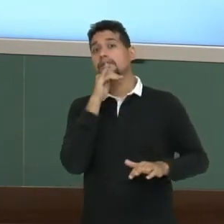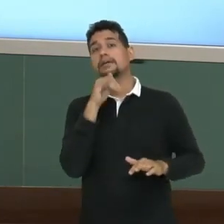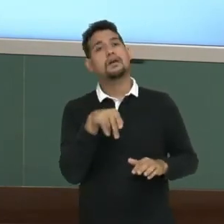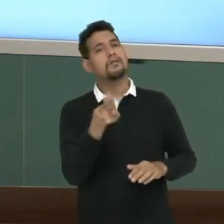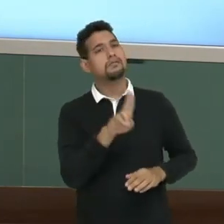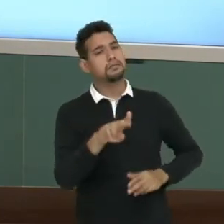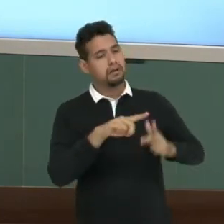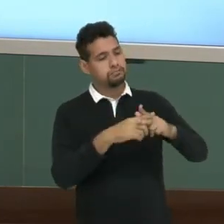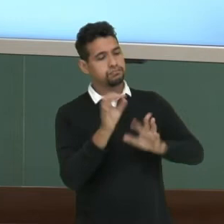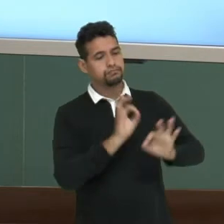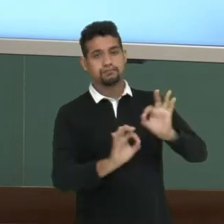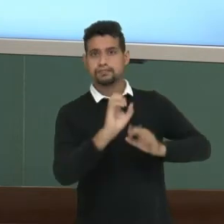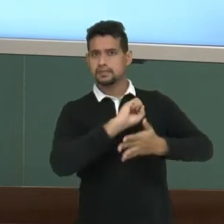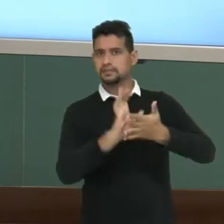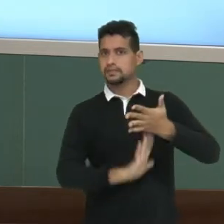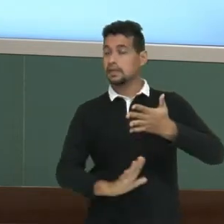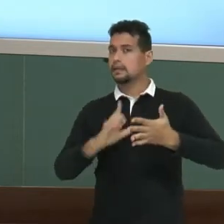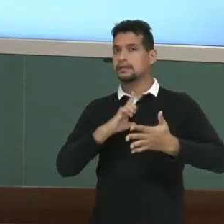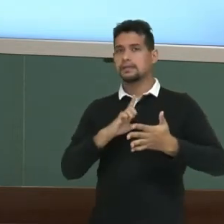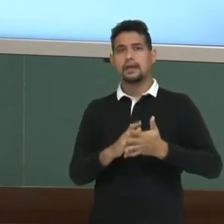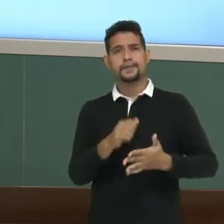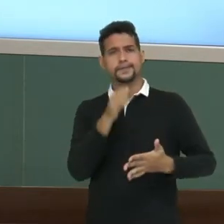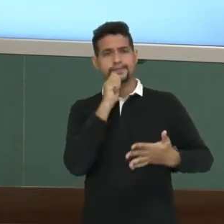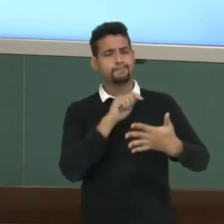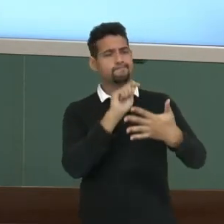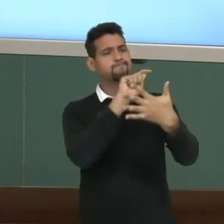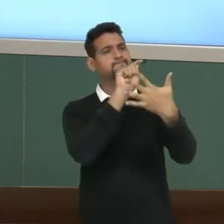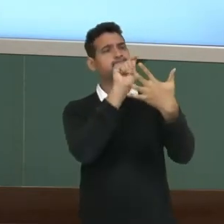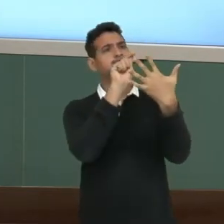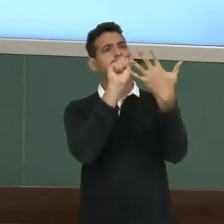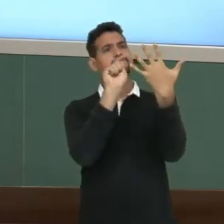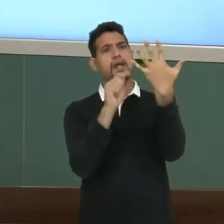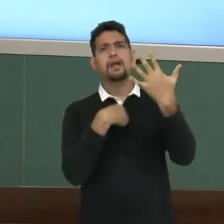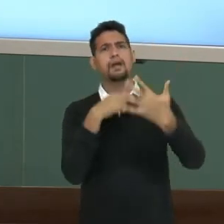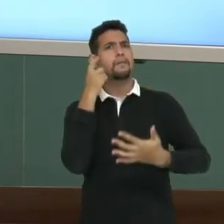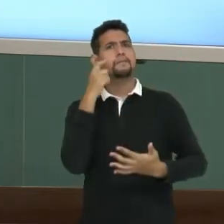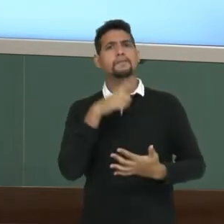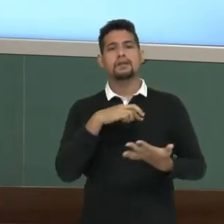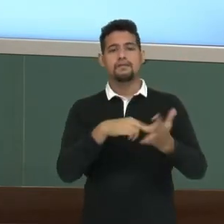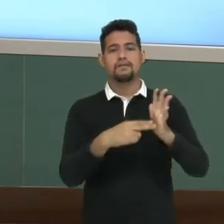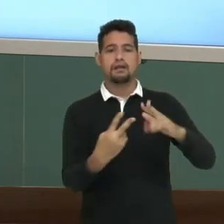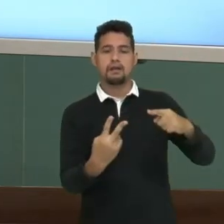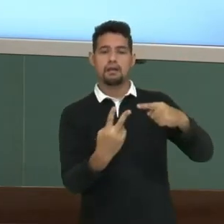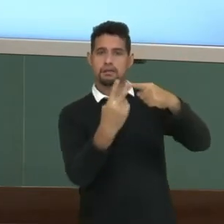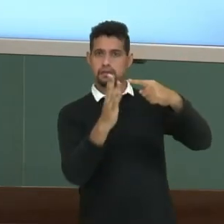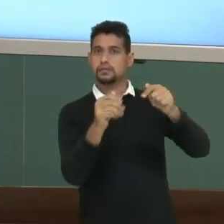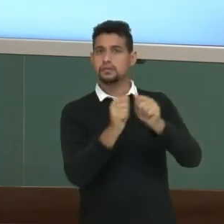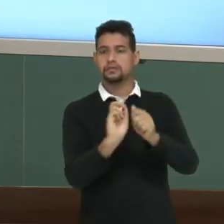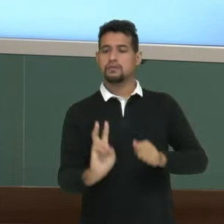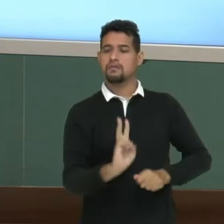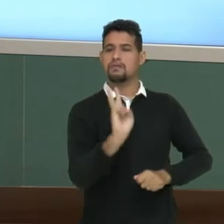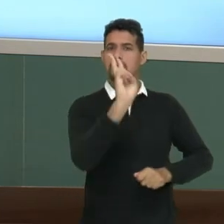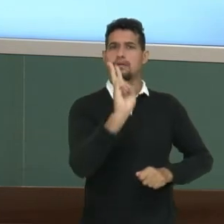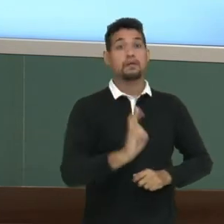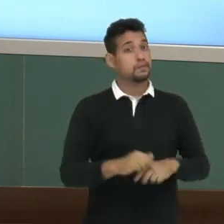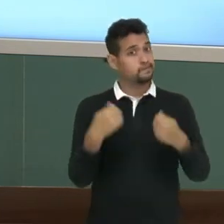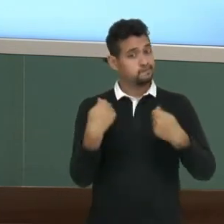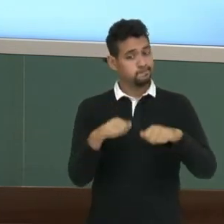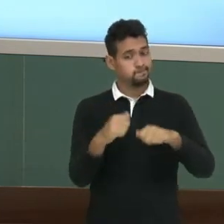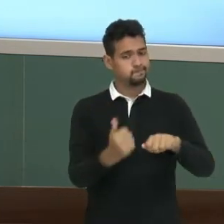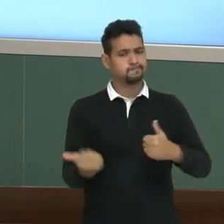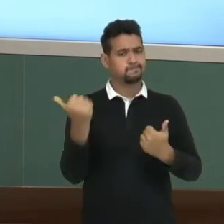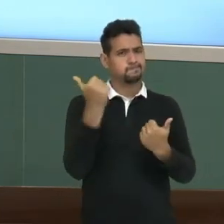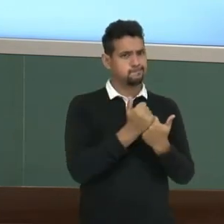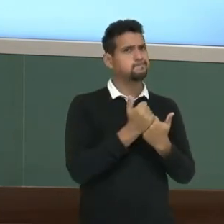você está resolvendo. Você tem alternativa, e ele disse que era para considerar a raiz ali a um valor, daí você tem que substituir. Isso